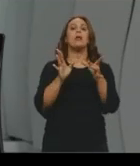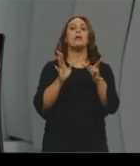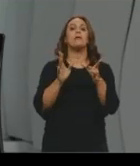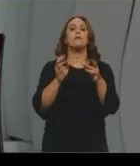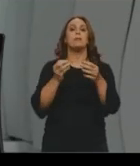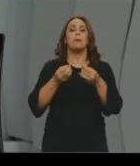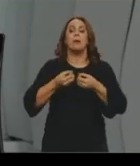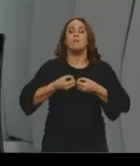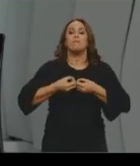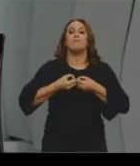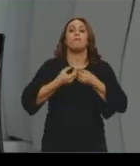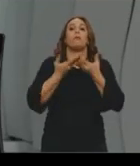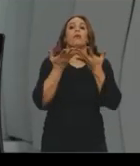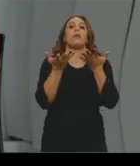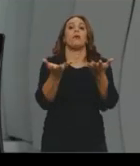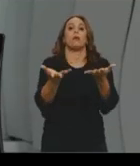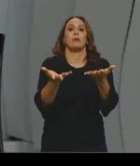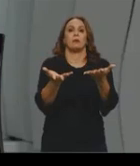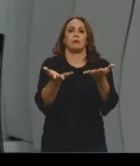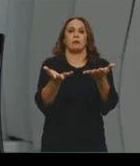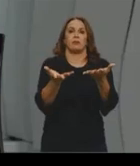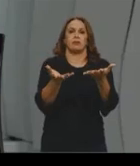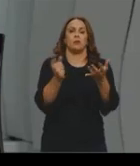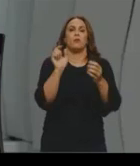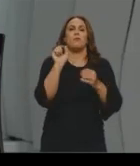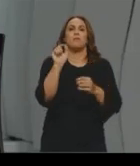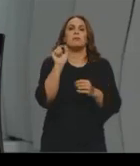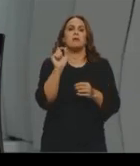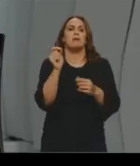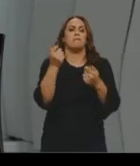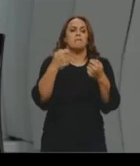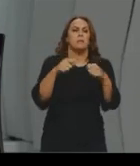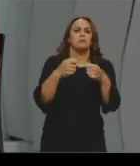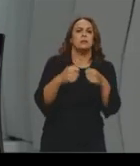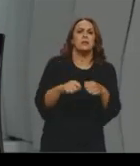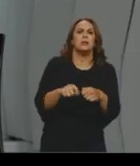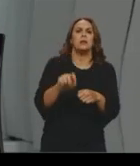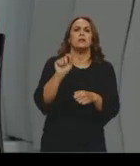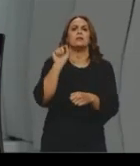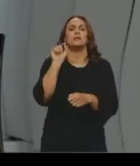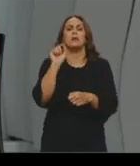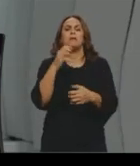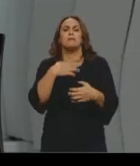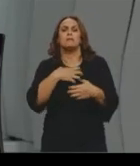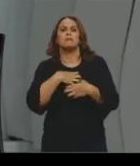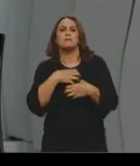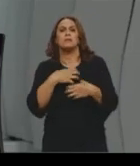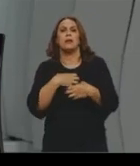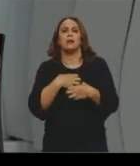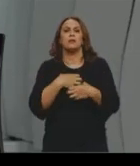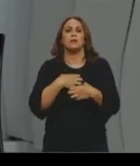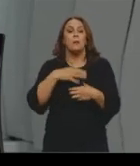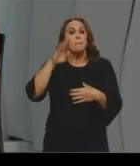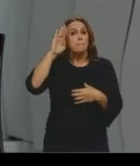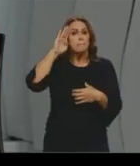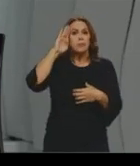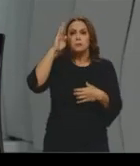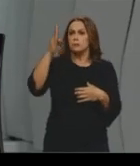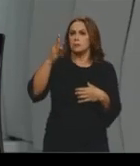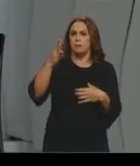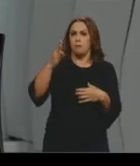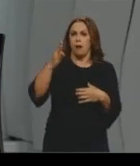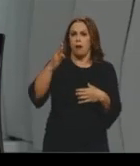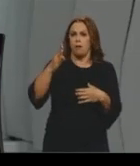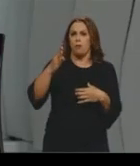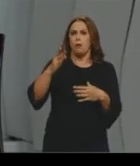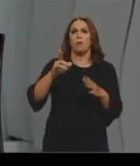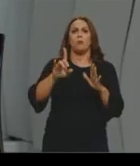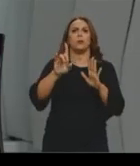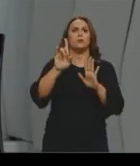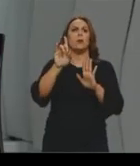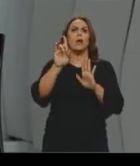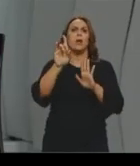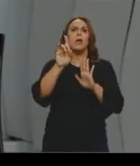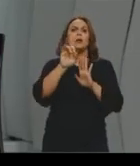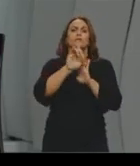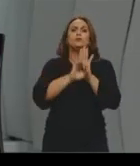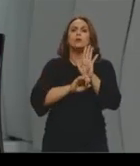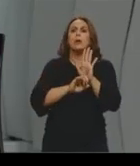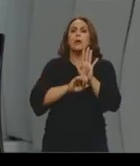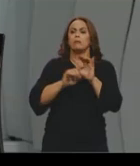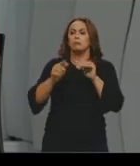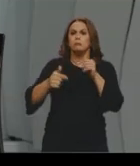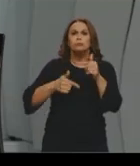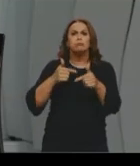questões, principalmente quando a gente fala de questão trabalhista, né? Que elas possam aí recorrer a seus direitos. Então, a partir